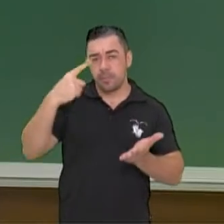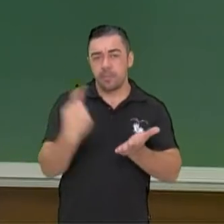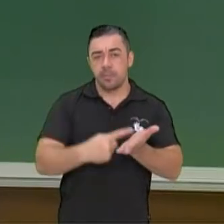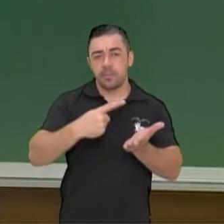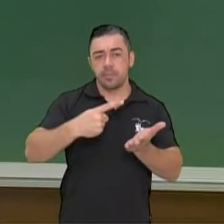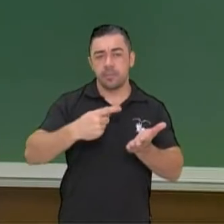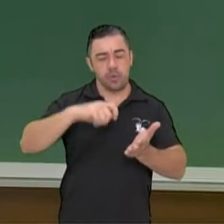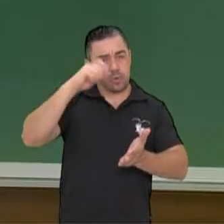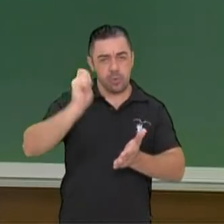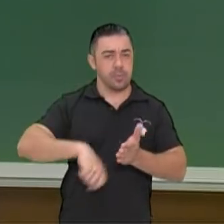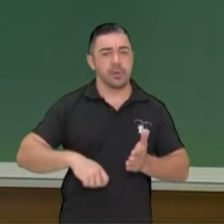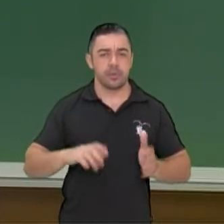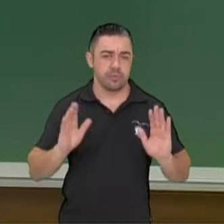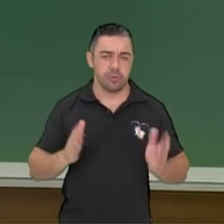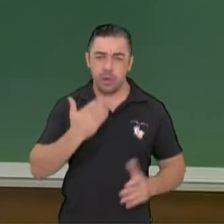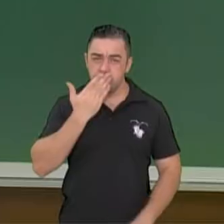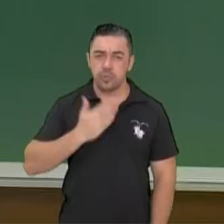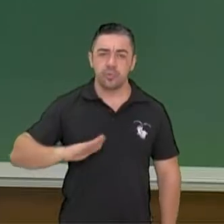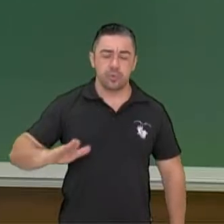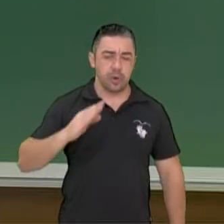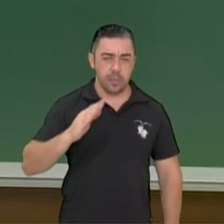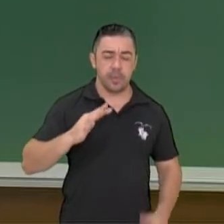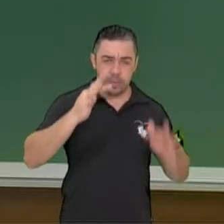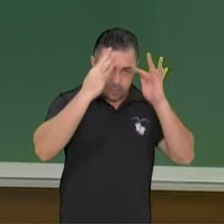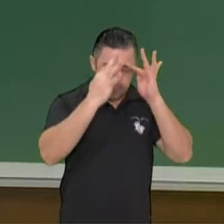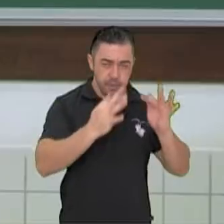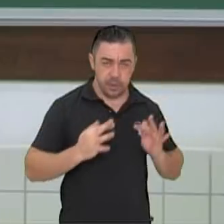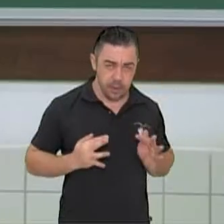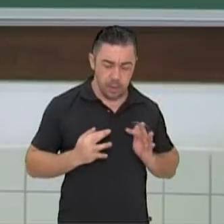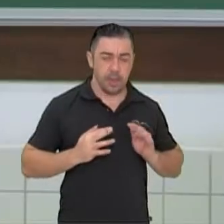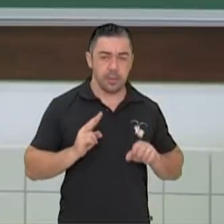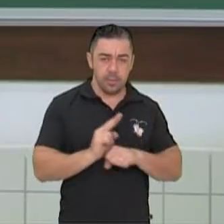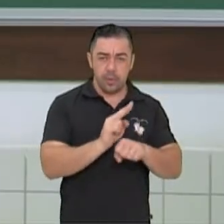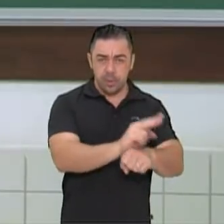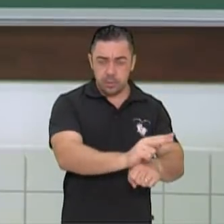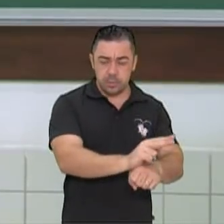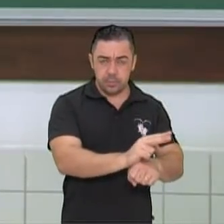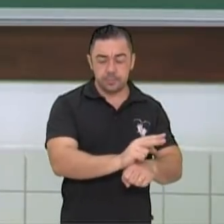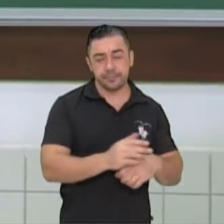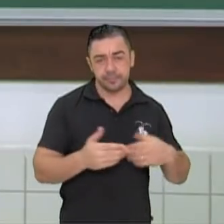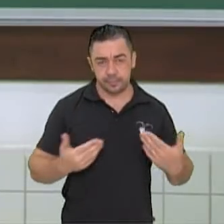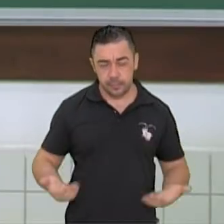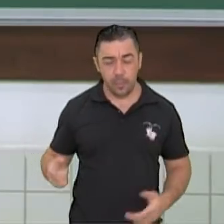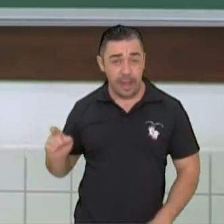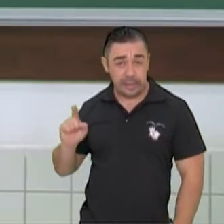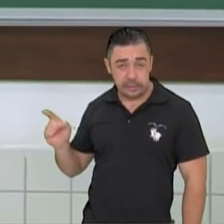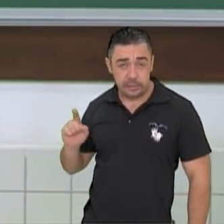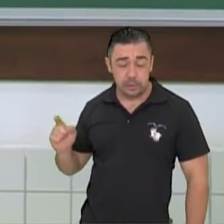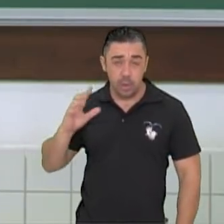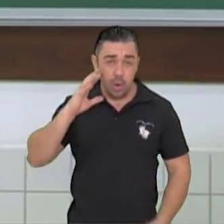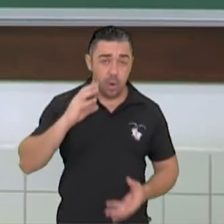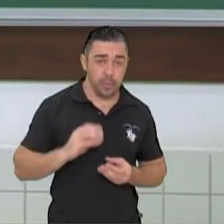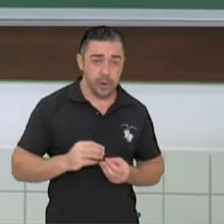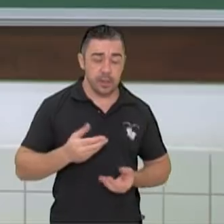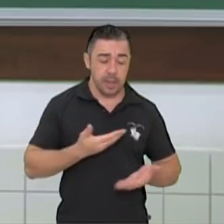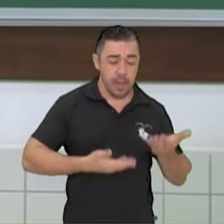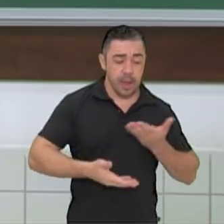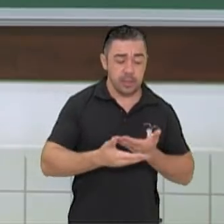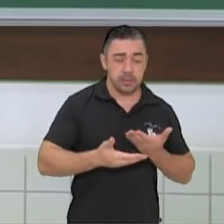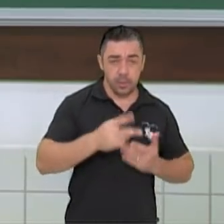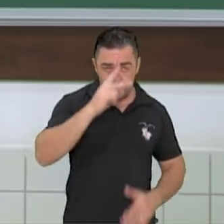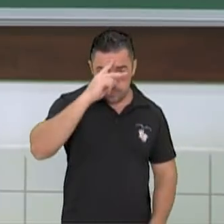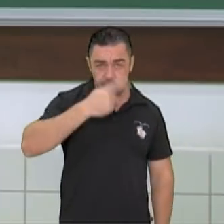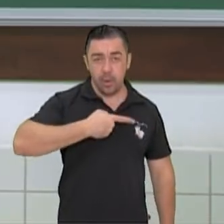acordo, esse juramento, de fidelidade e proteção. É exatamente ali que você entende a chamada relação pessoal,